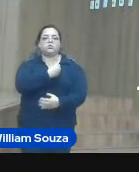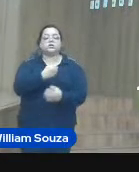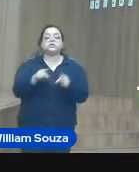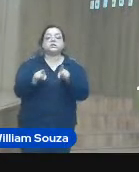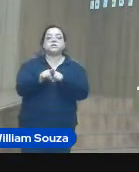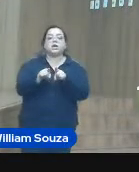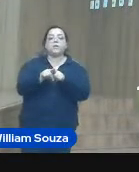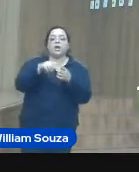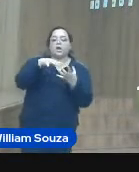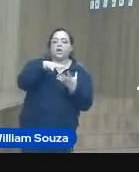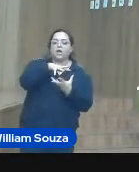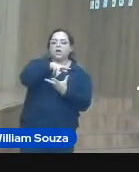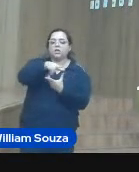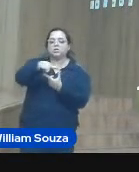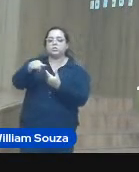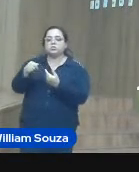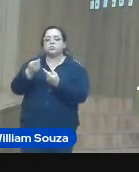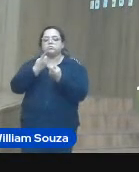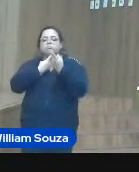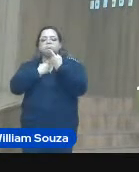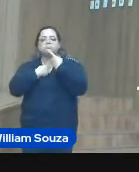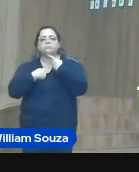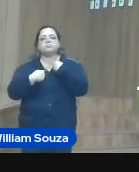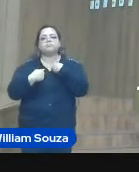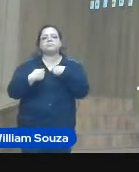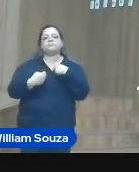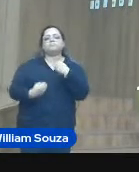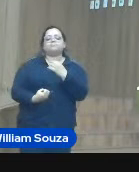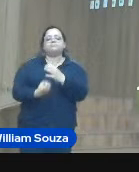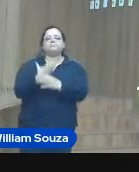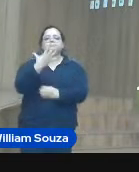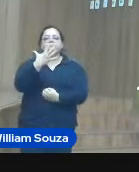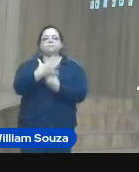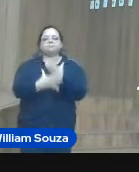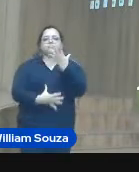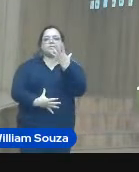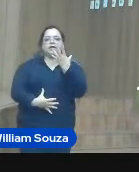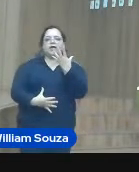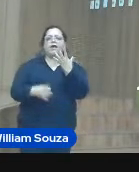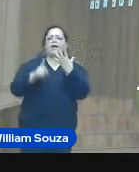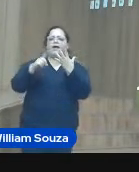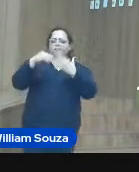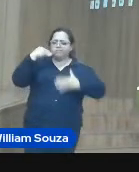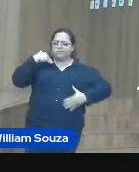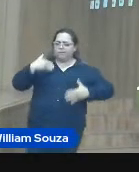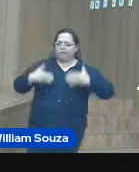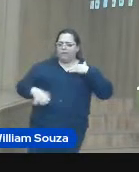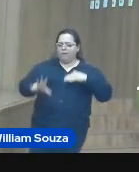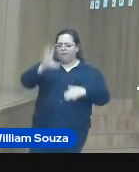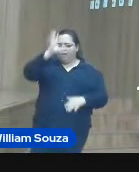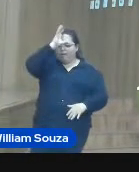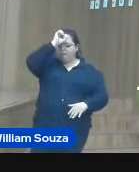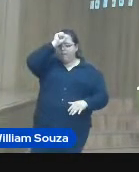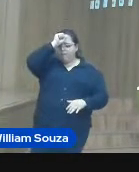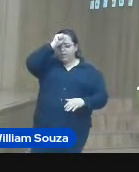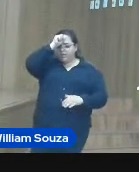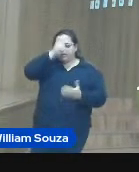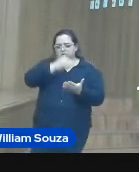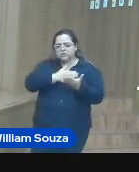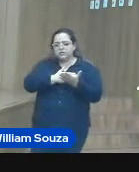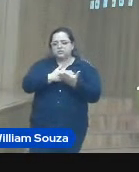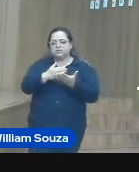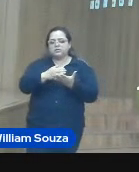dos nossos desejos. É um corpo de conhecimento construído a partir das experiências,